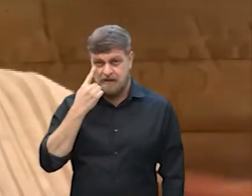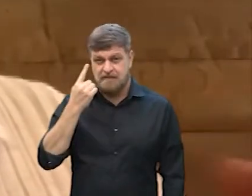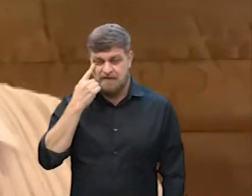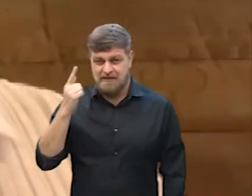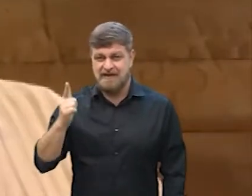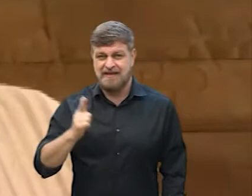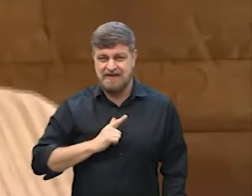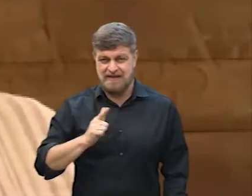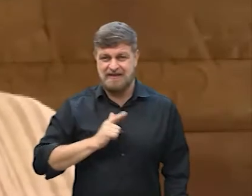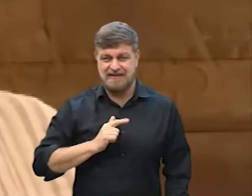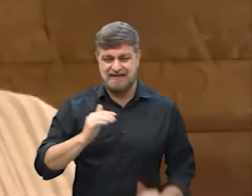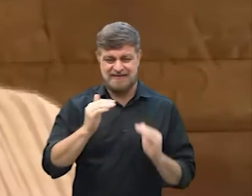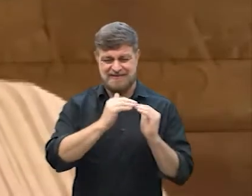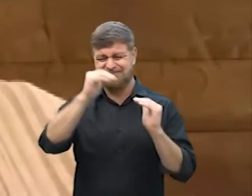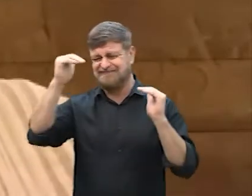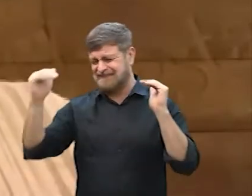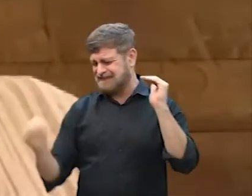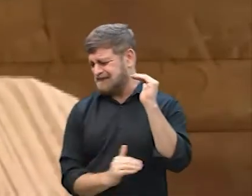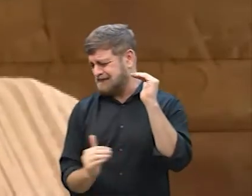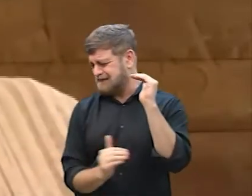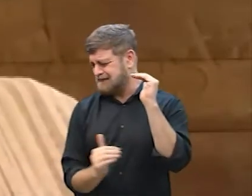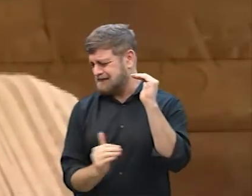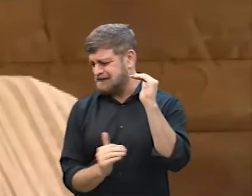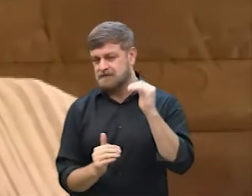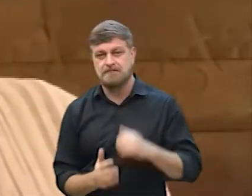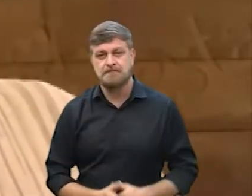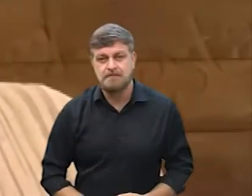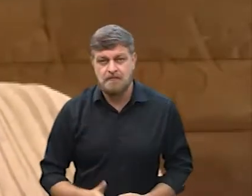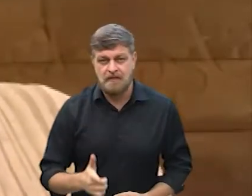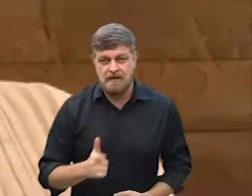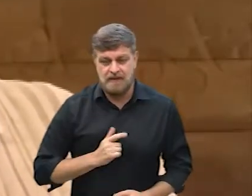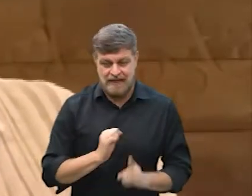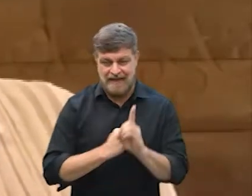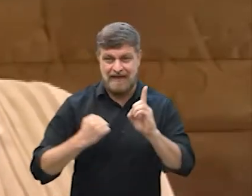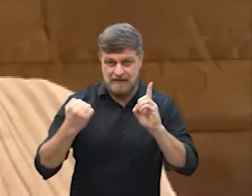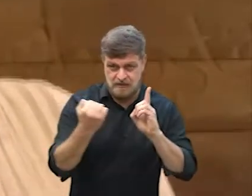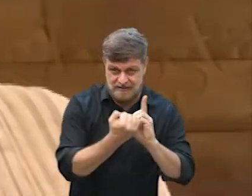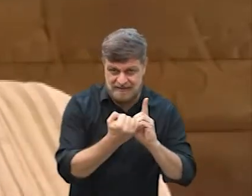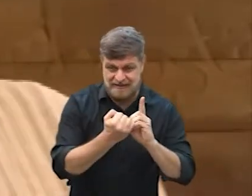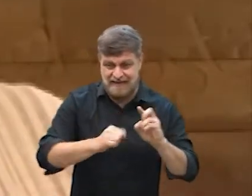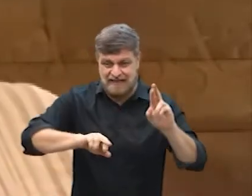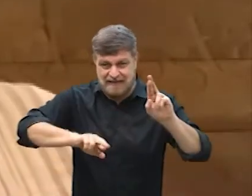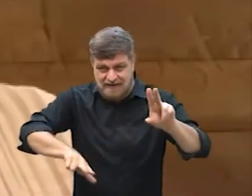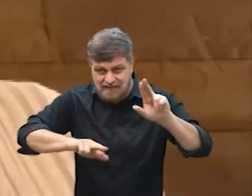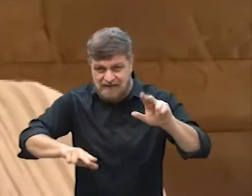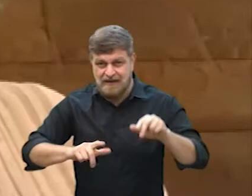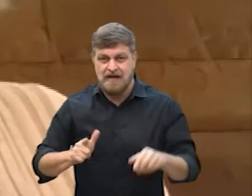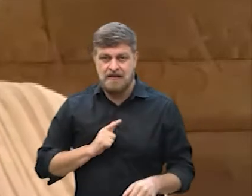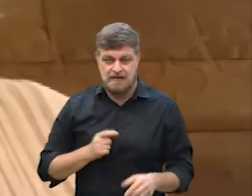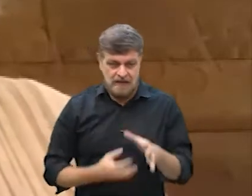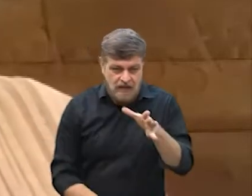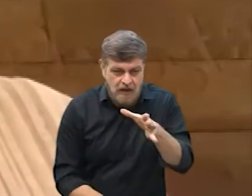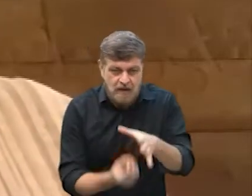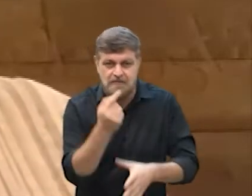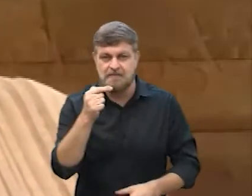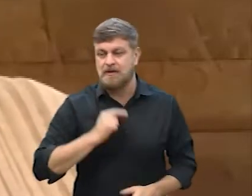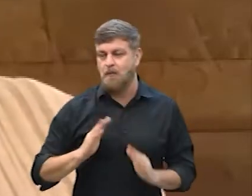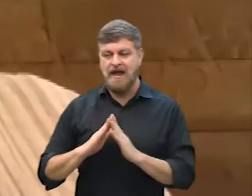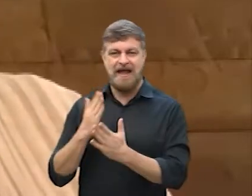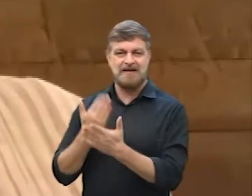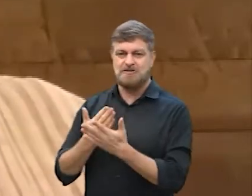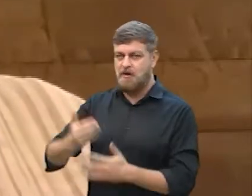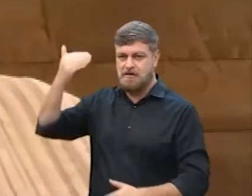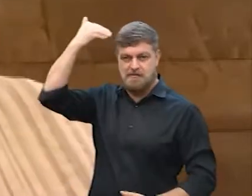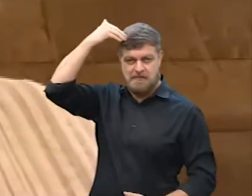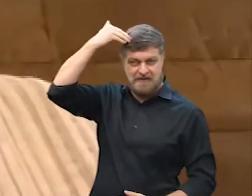dessas grandes diferenças. Então, a desigualdade ela tem origem na sociedade, não é na escola,